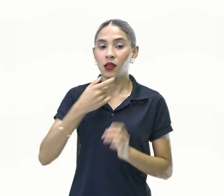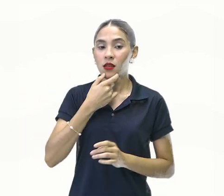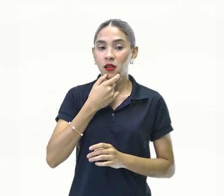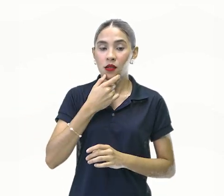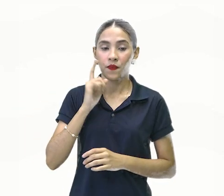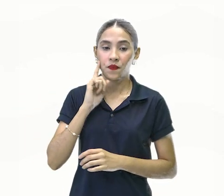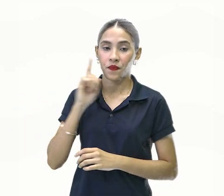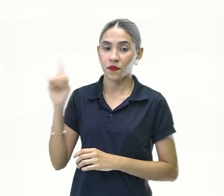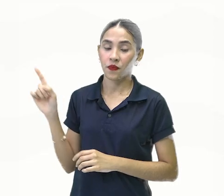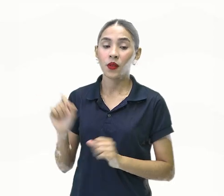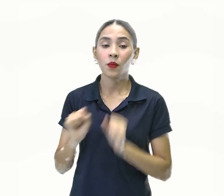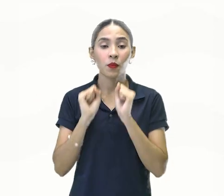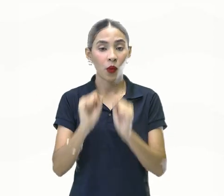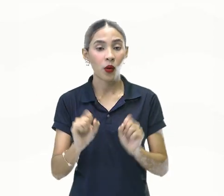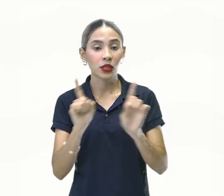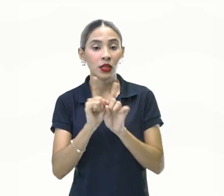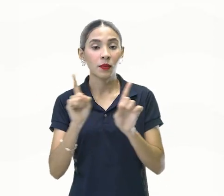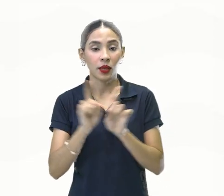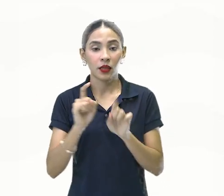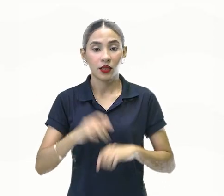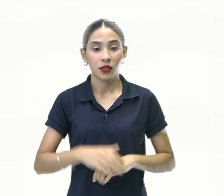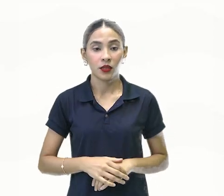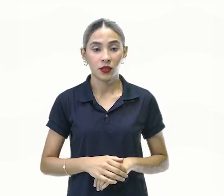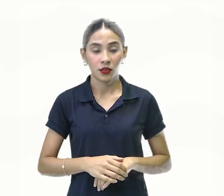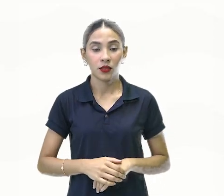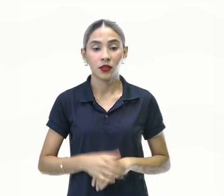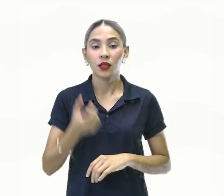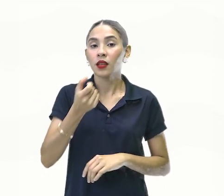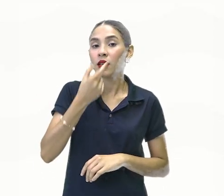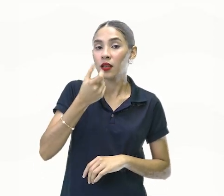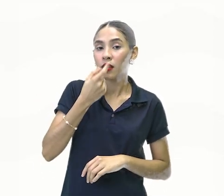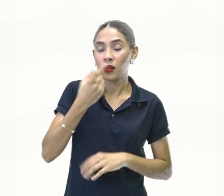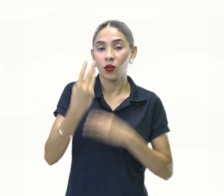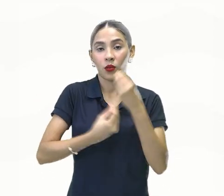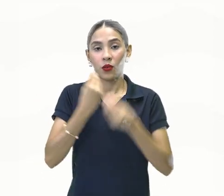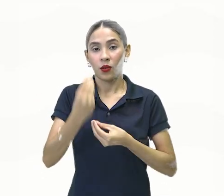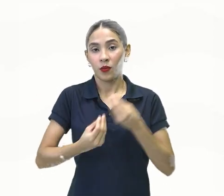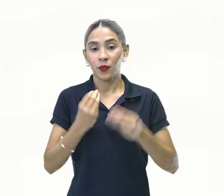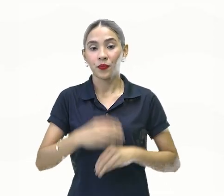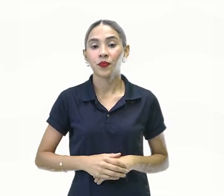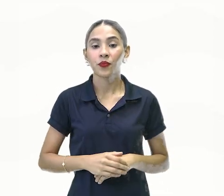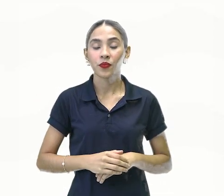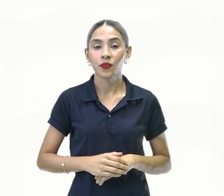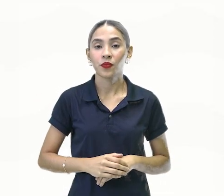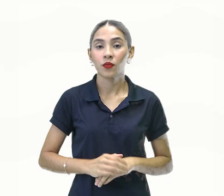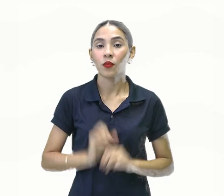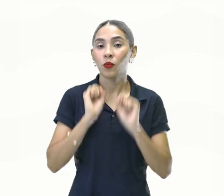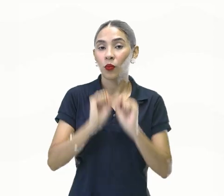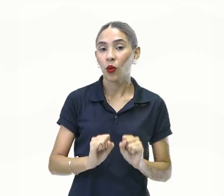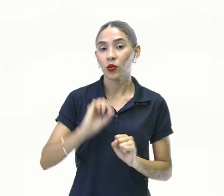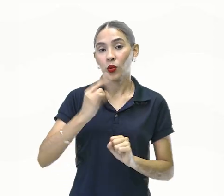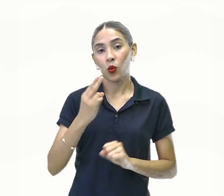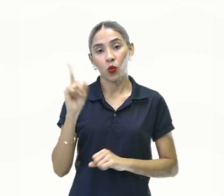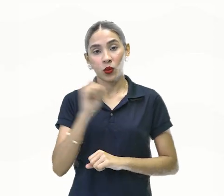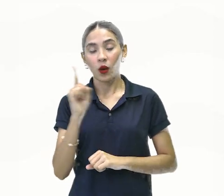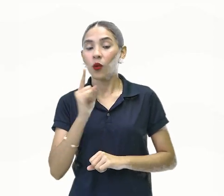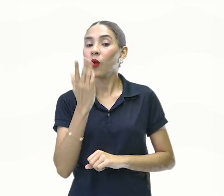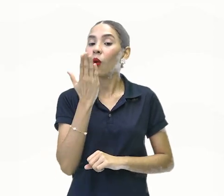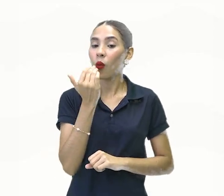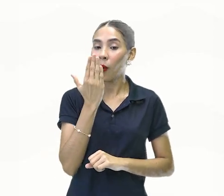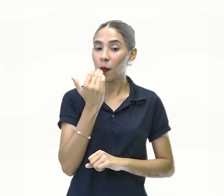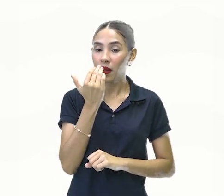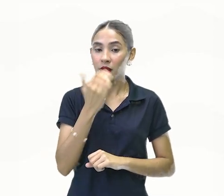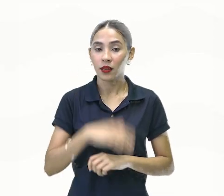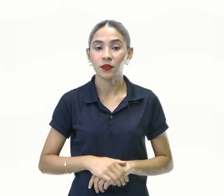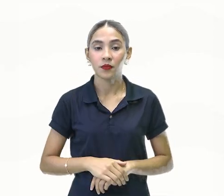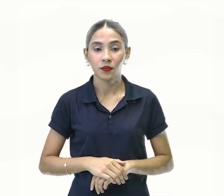without food. Ele pode ser tomado, né? Ele pode ser ingerido com ou sem comida, tá?